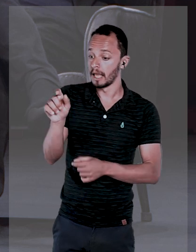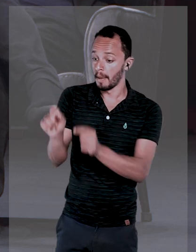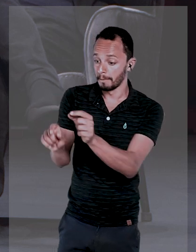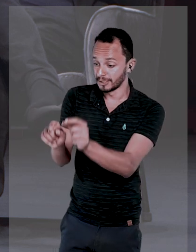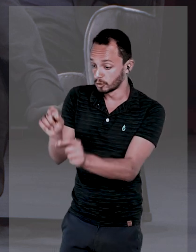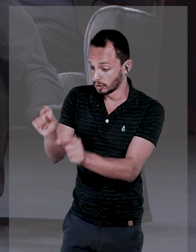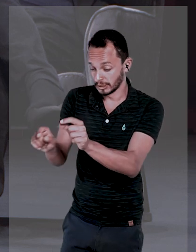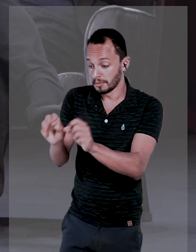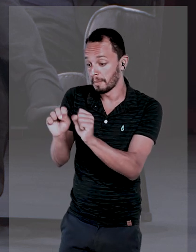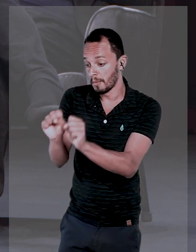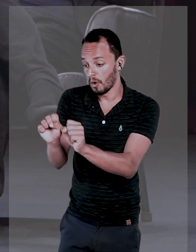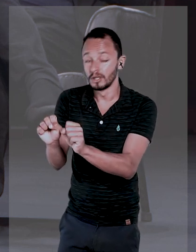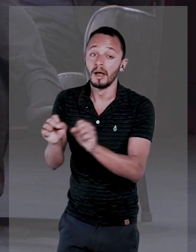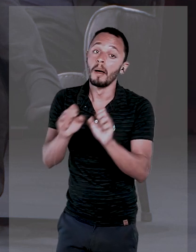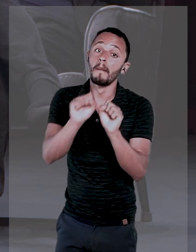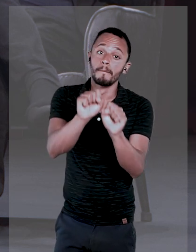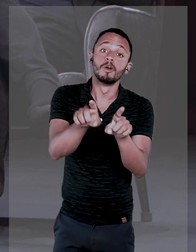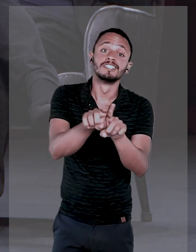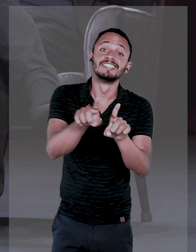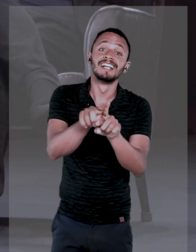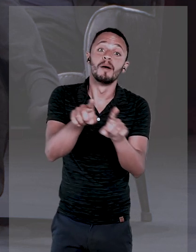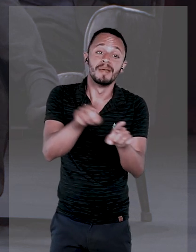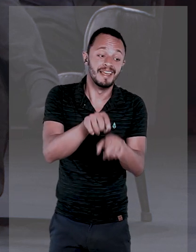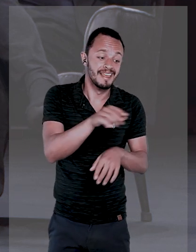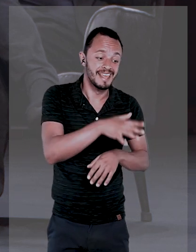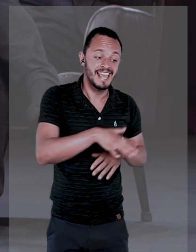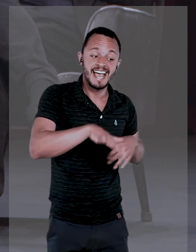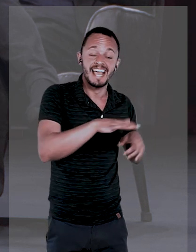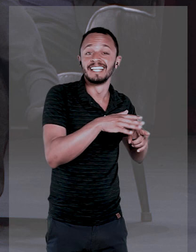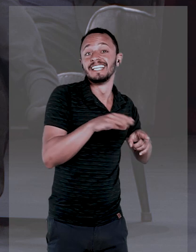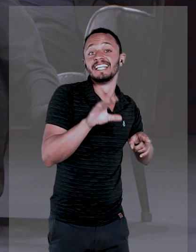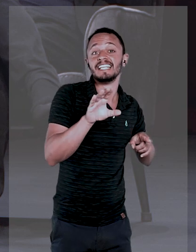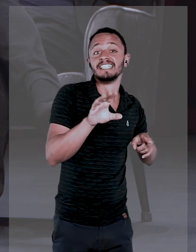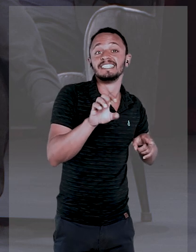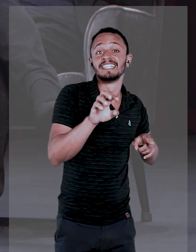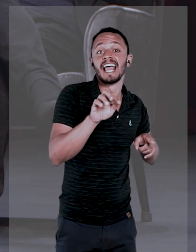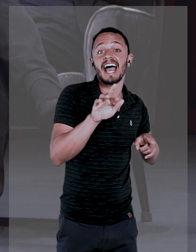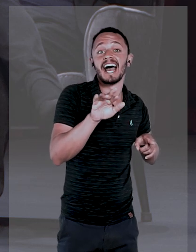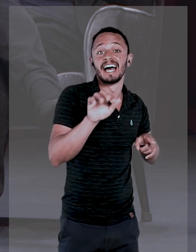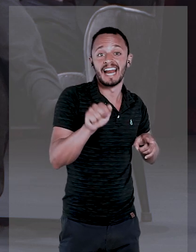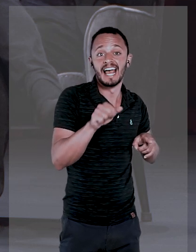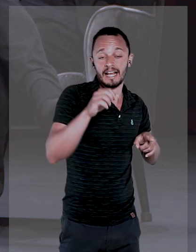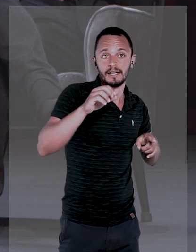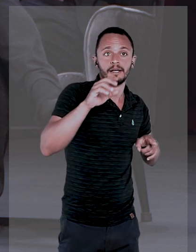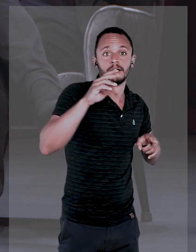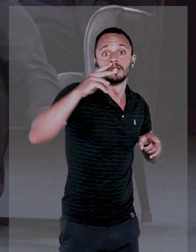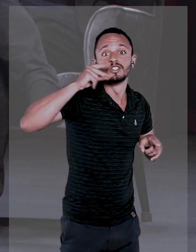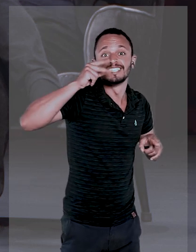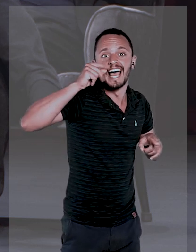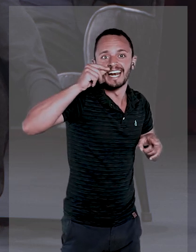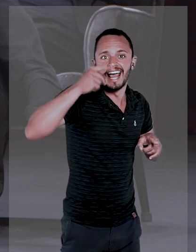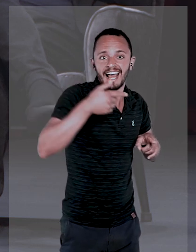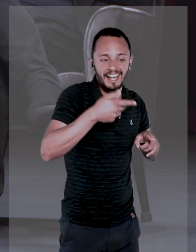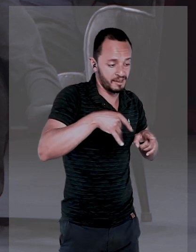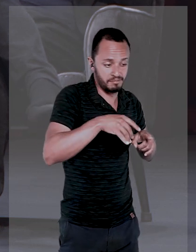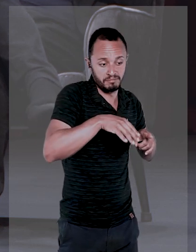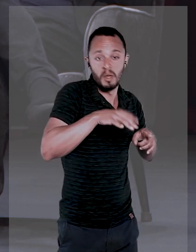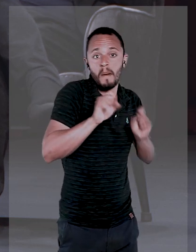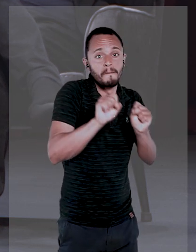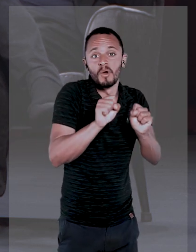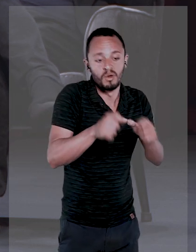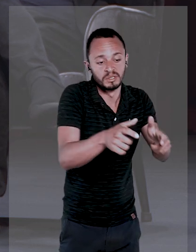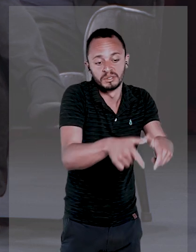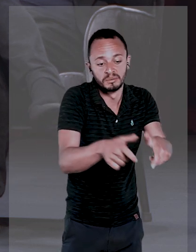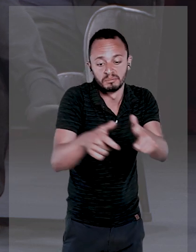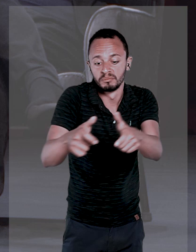as personagens tanto poderiam estar ali como poderiam estar no Ceará, onde eu vi mais pessoas indígenas do que na Amazónia,